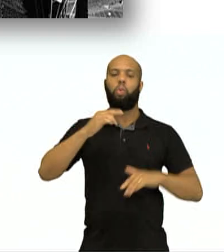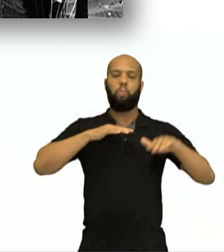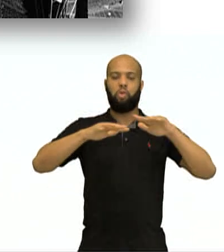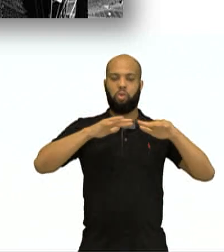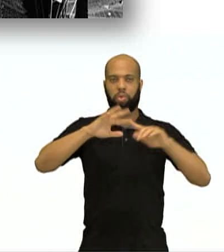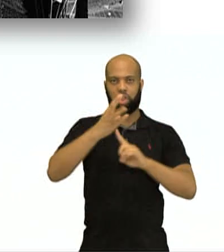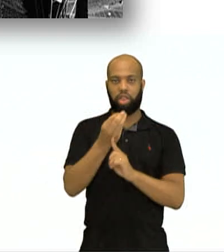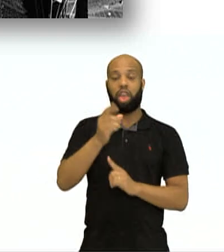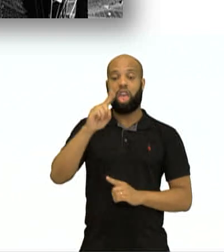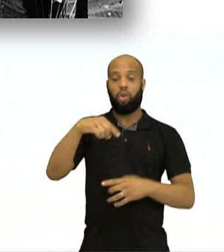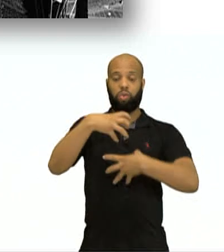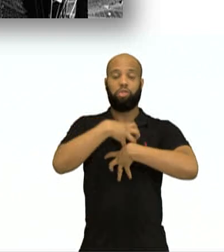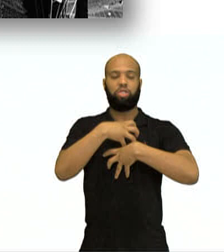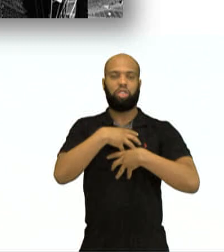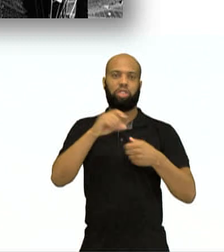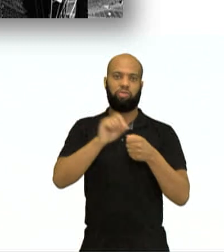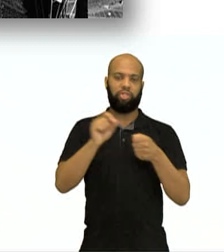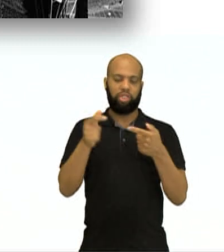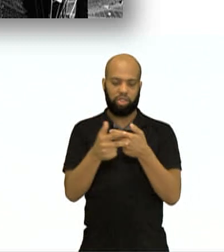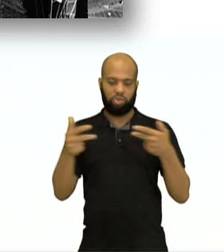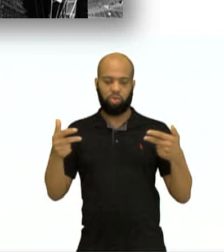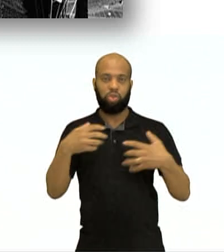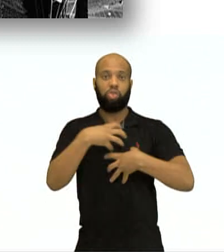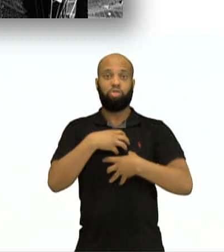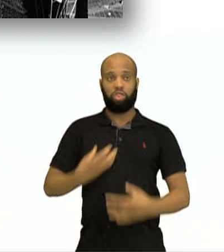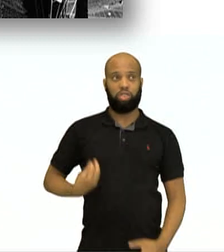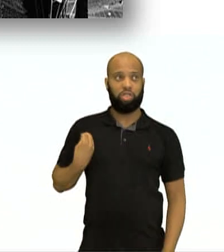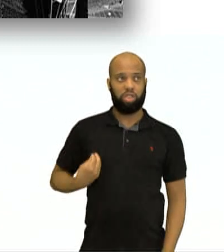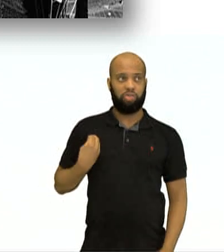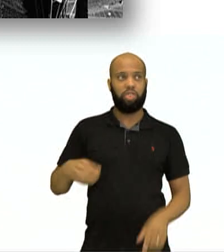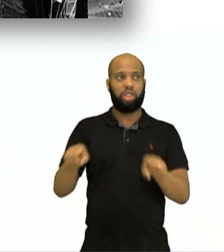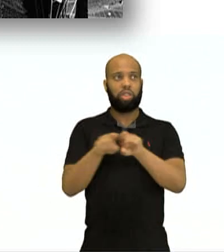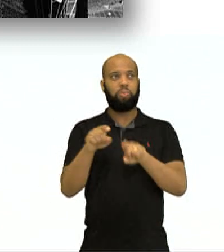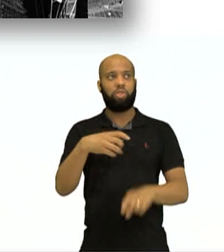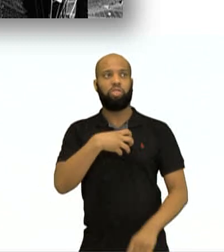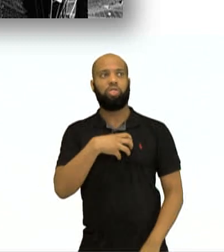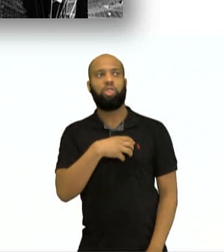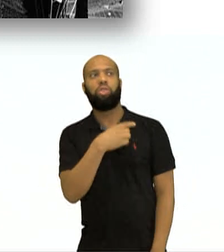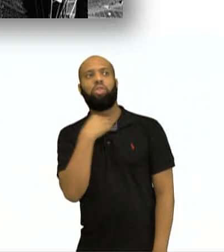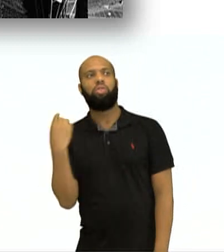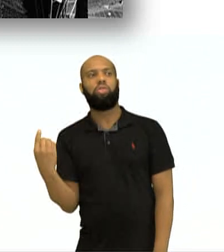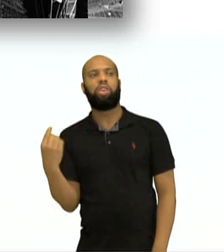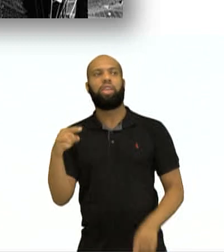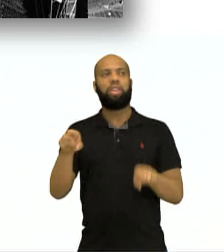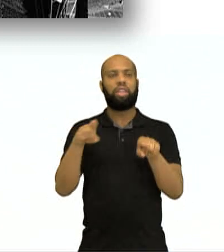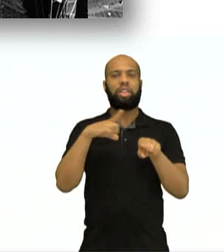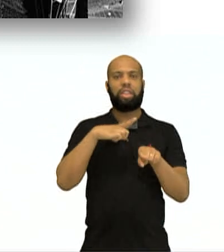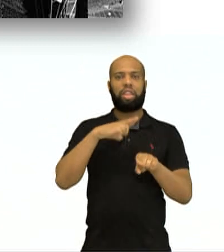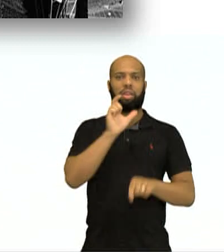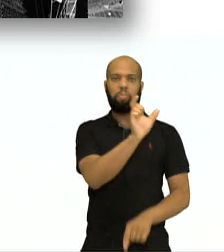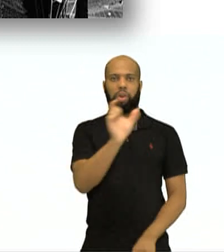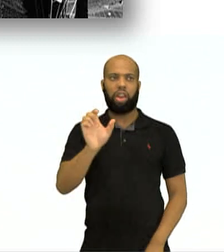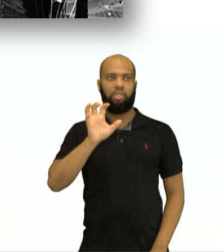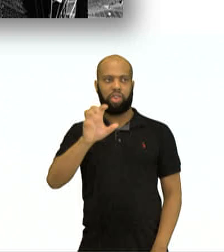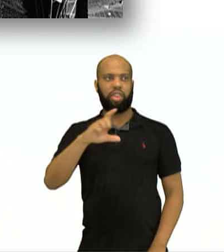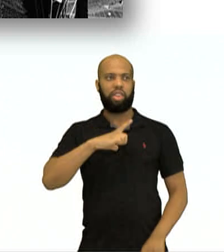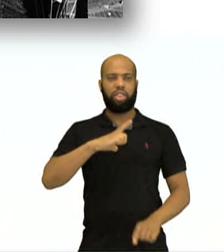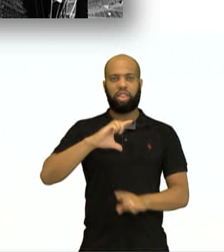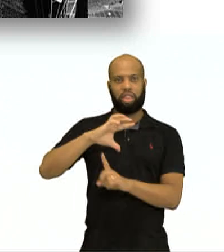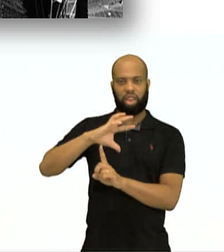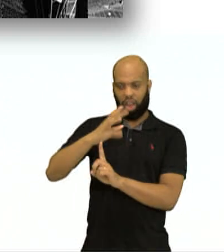modo de fazer coisas, uma forma de viver e morrer. Com essas palavras, o artista americano